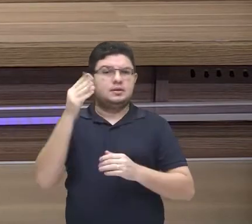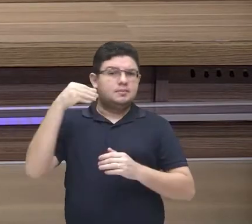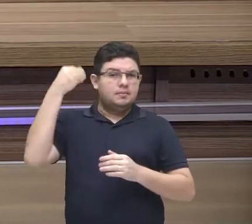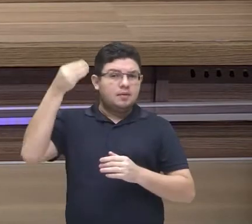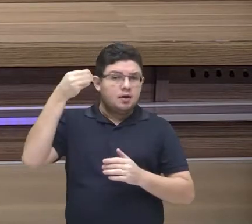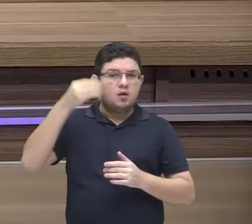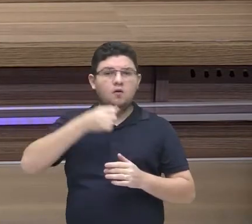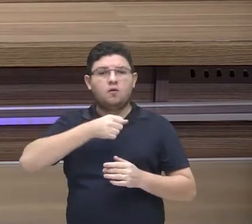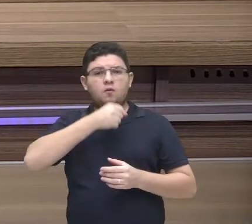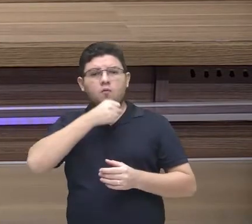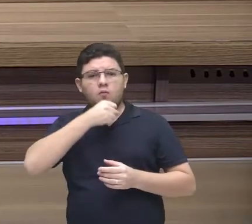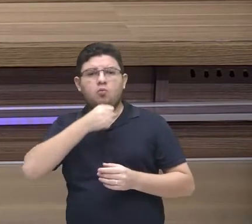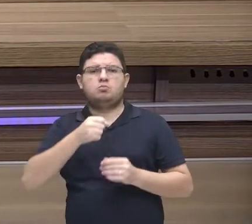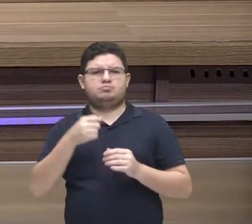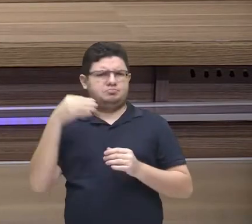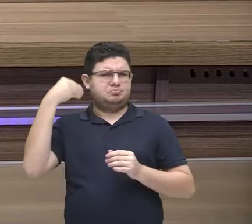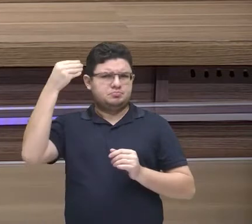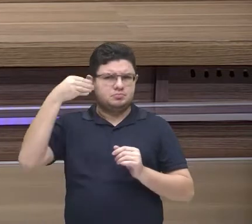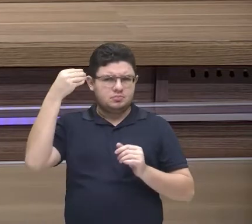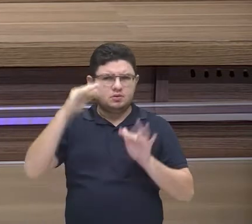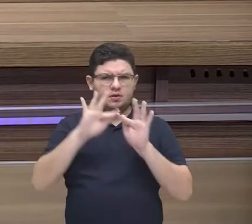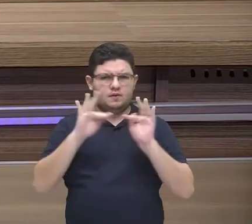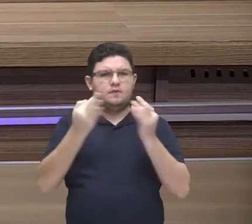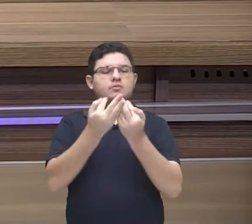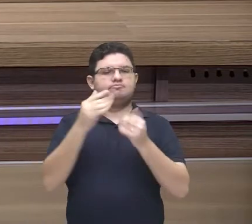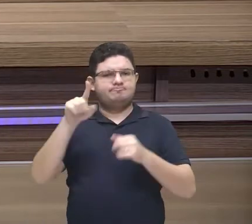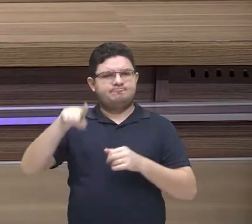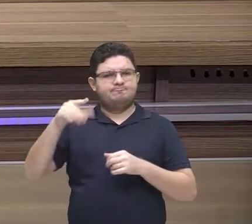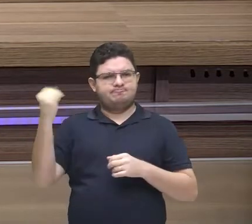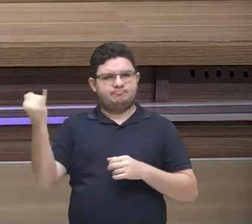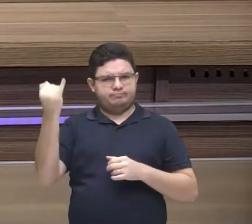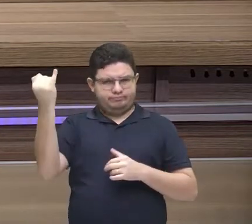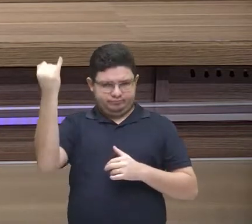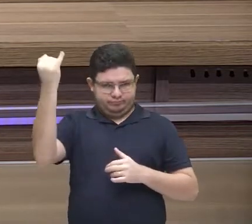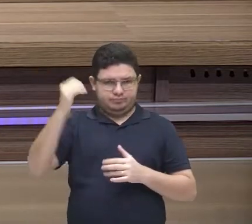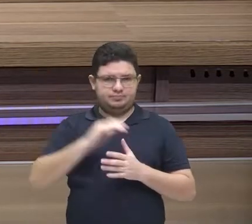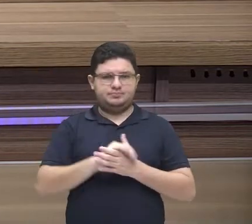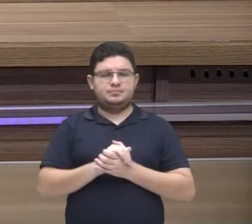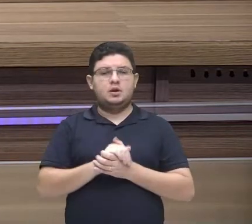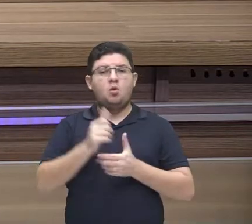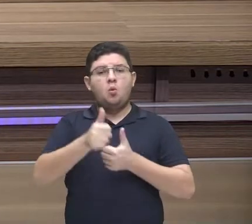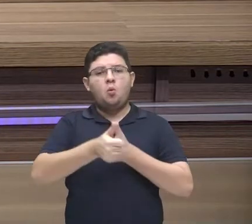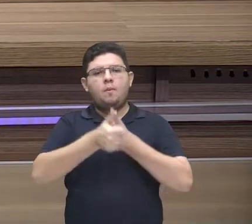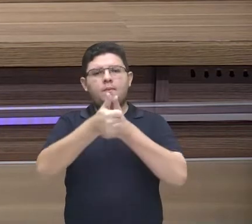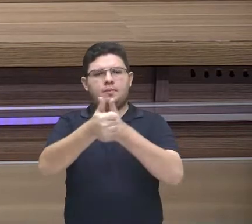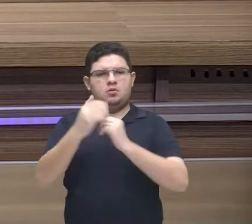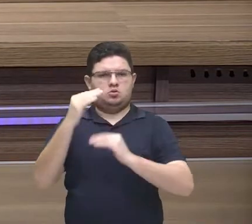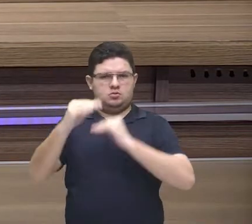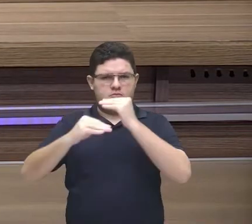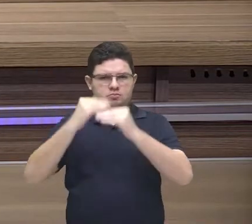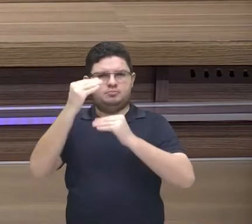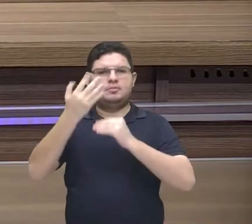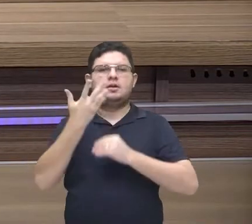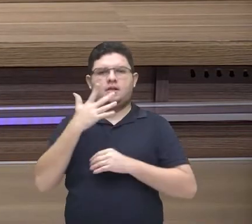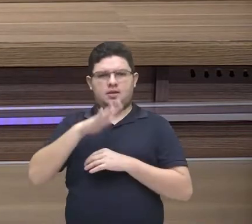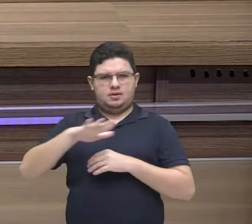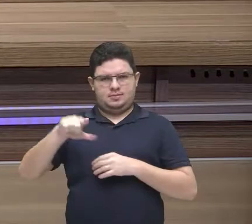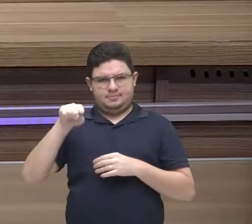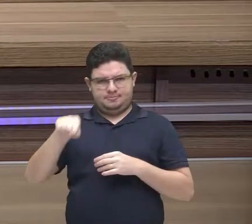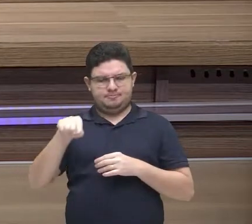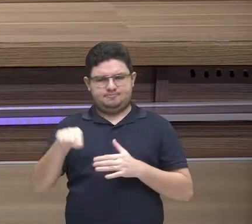da família é super importante no acompanhamento do desenvolvimento. Então, o acompanhamento